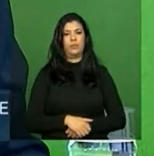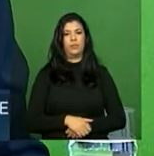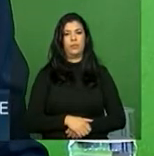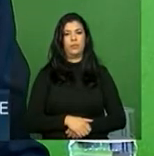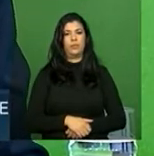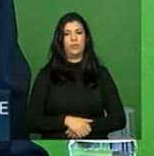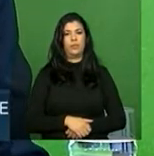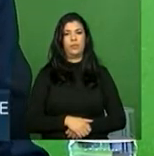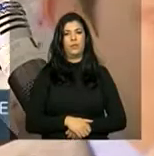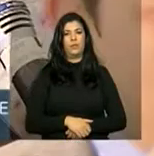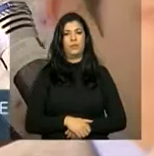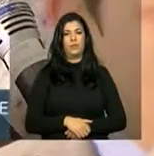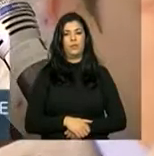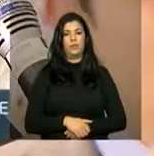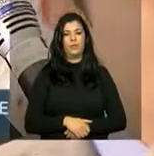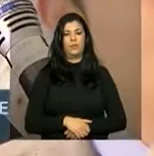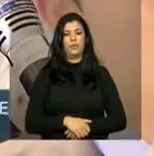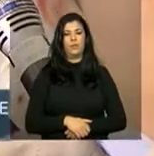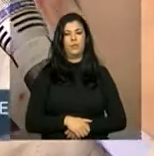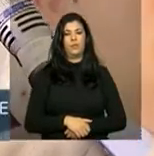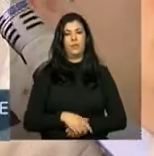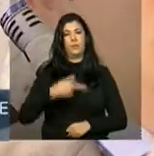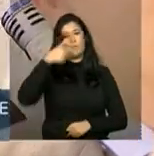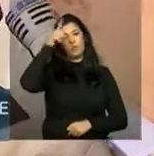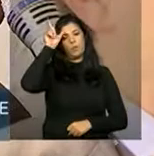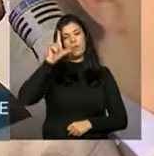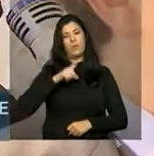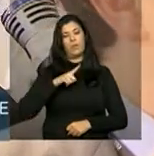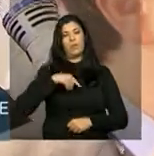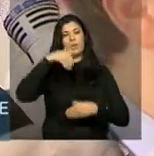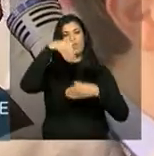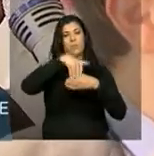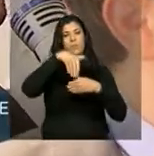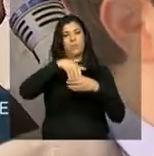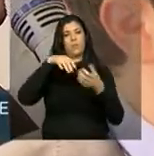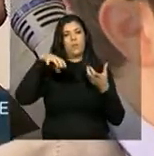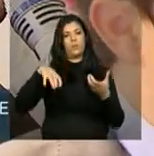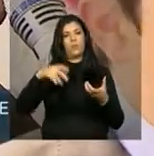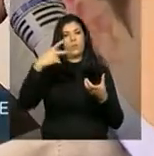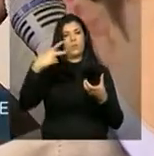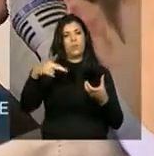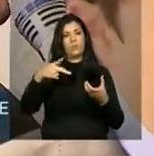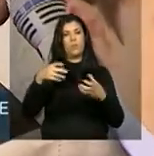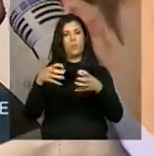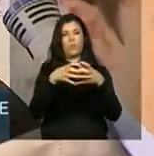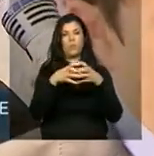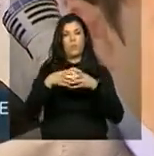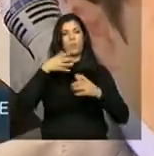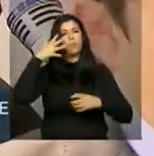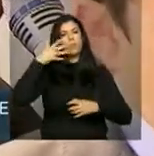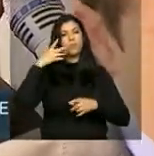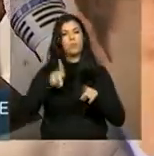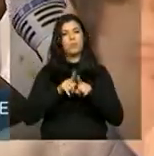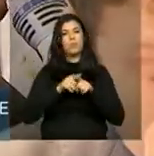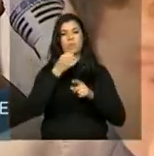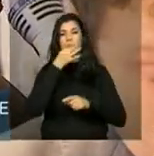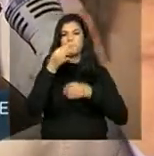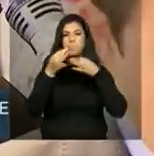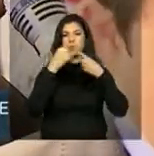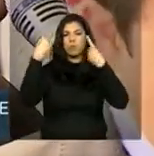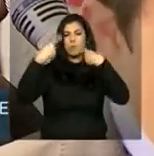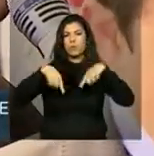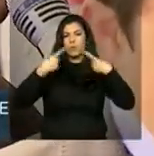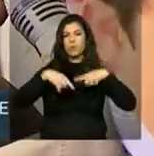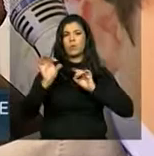é Ontem nós tivemos uma votação no Congresso Nacional e seu partido se posicionou todo tempo contrário à aprovação